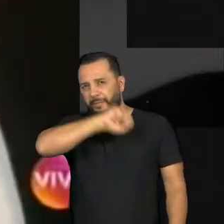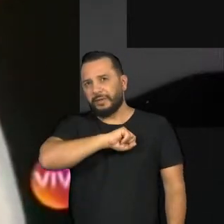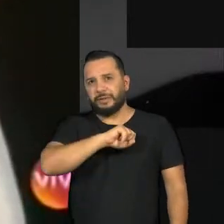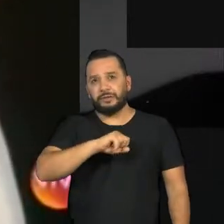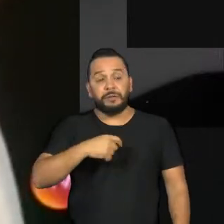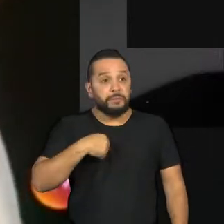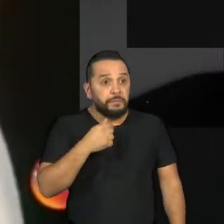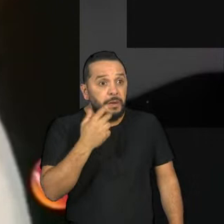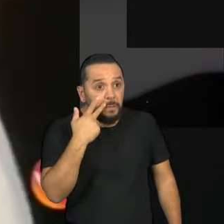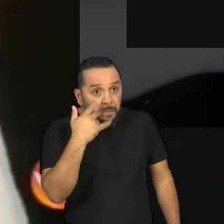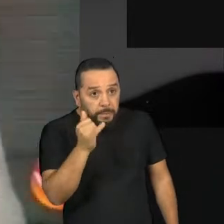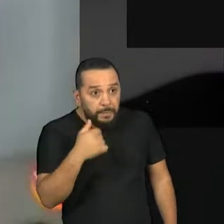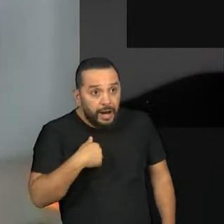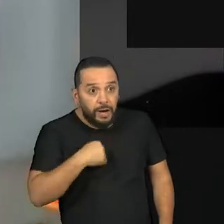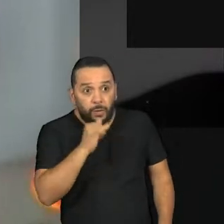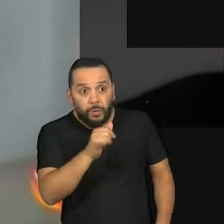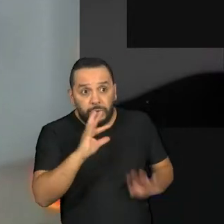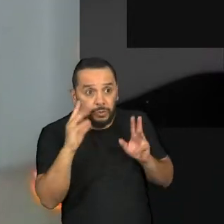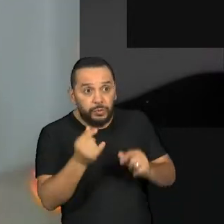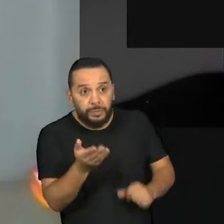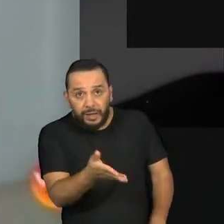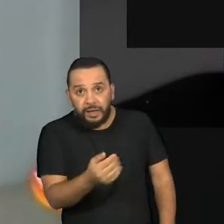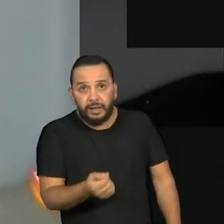meu pai acaba ali vendo, conta tudo pra ele.